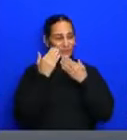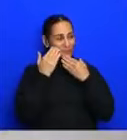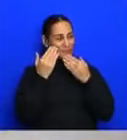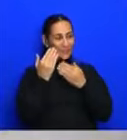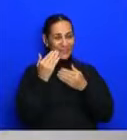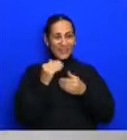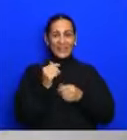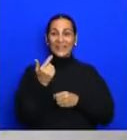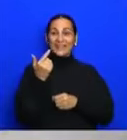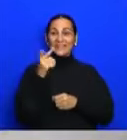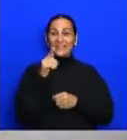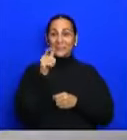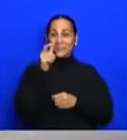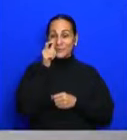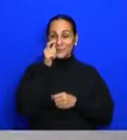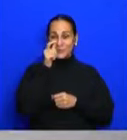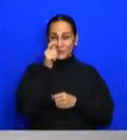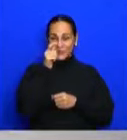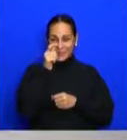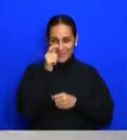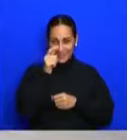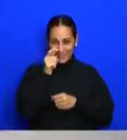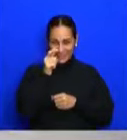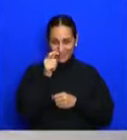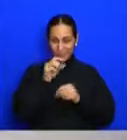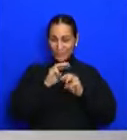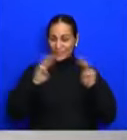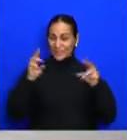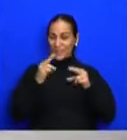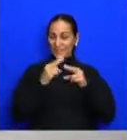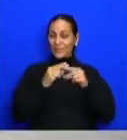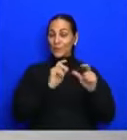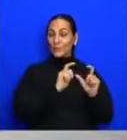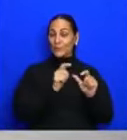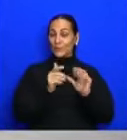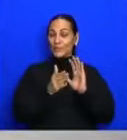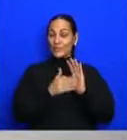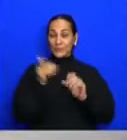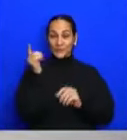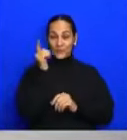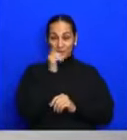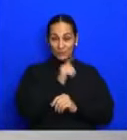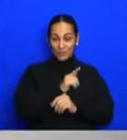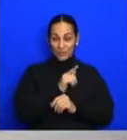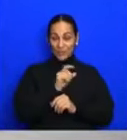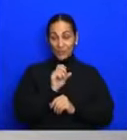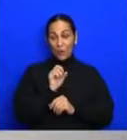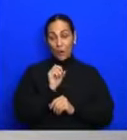Obrigado. Após a apuração, fique atenta, fique atento à página da Caixa para saber de onde são as apostas